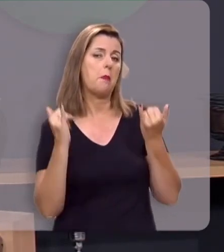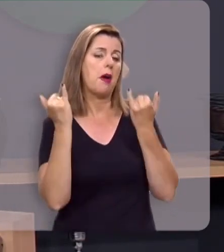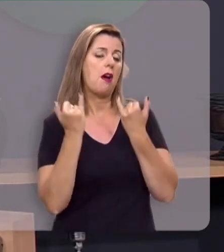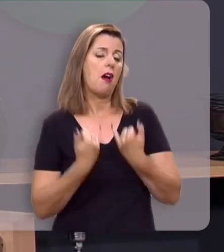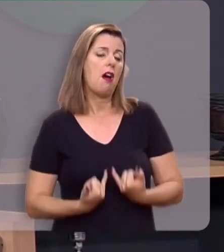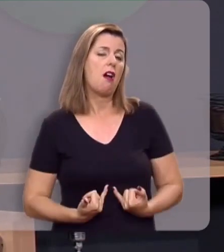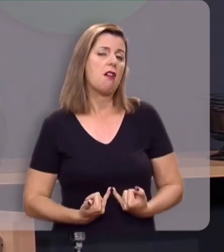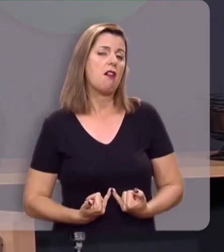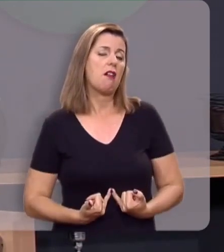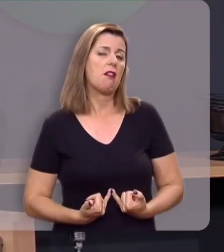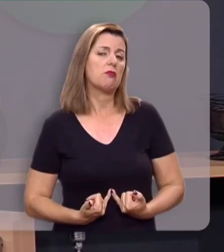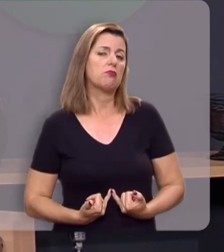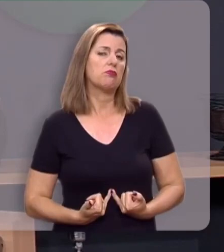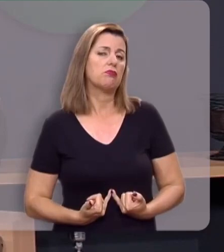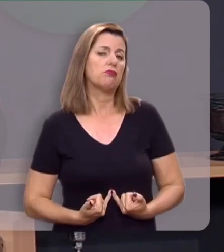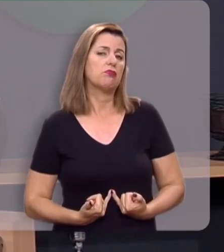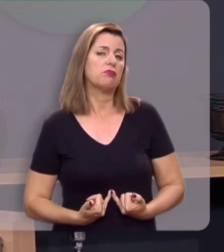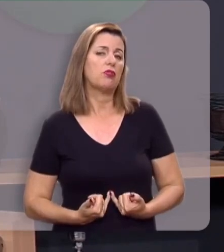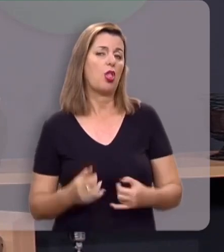macérrimas,